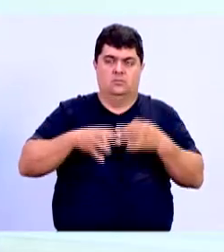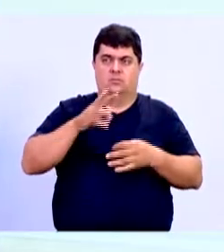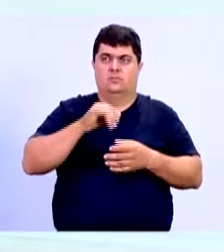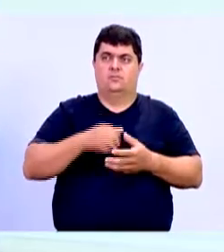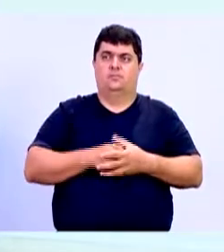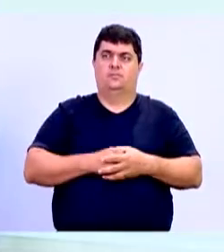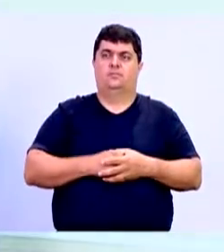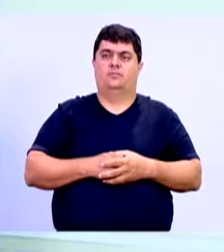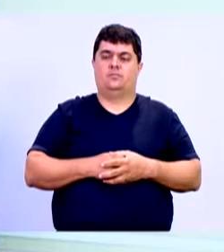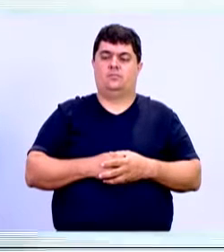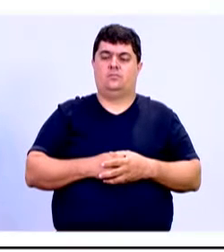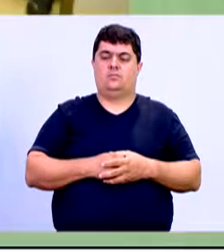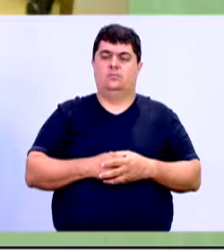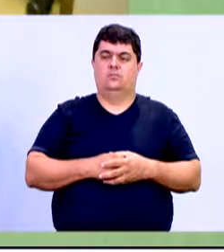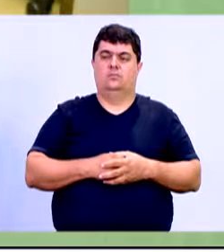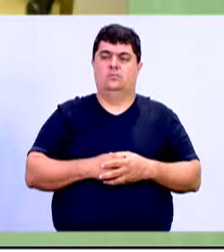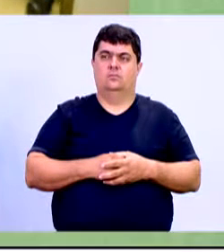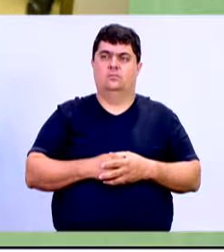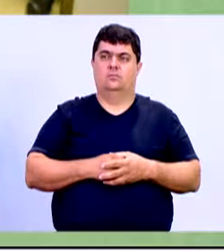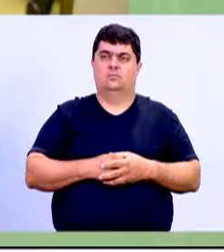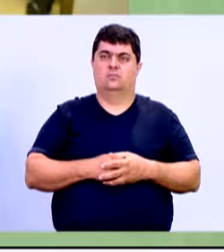né?